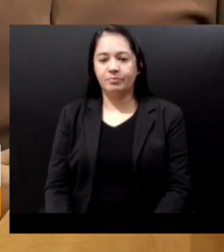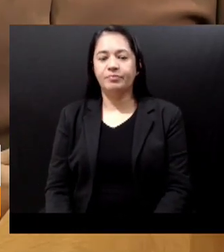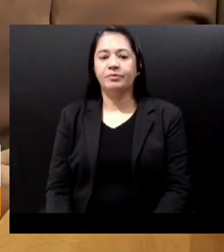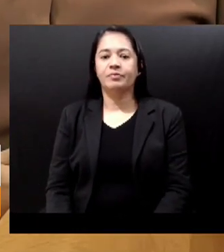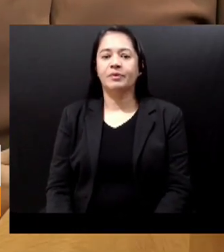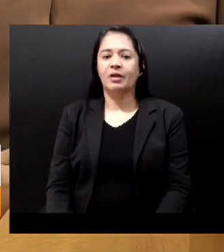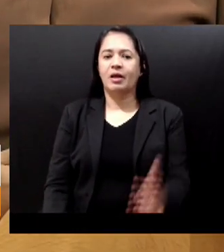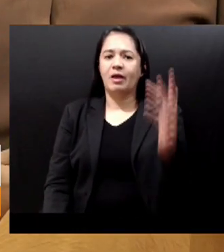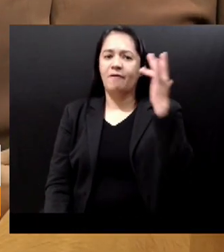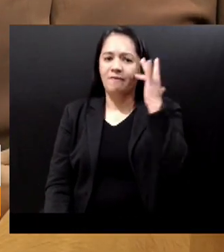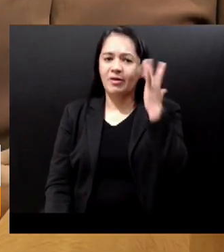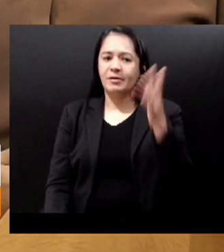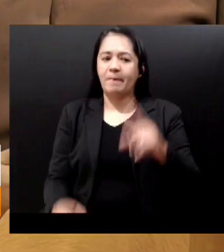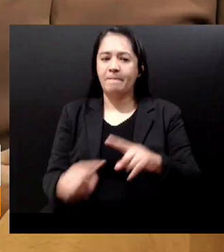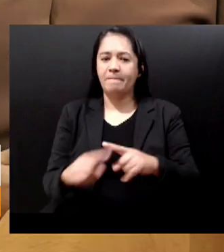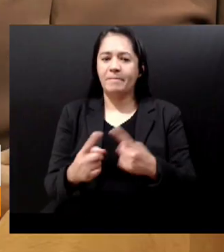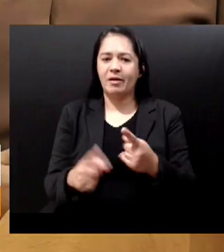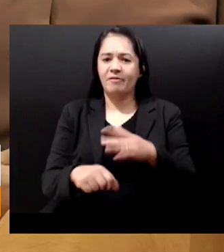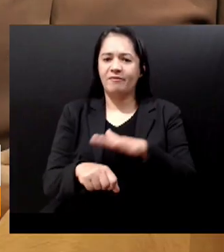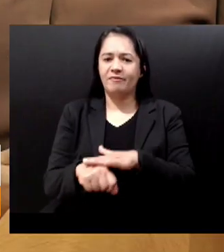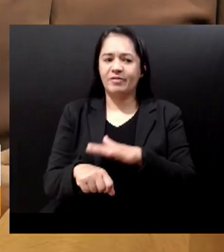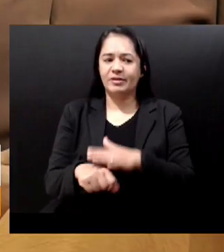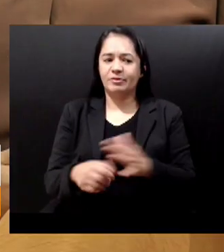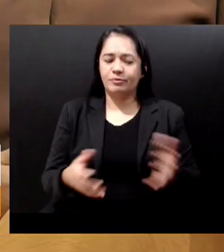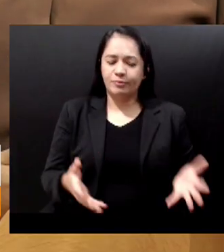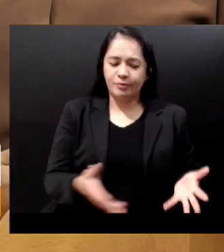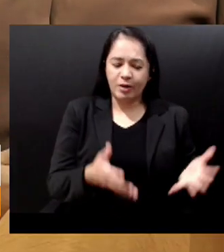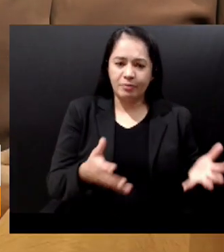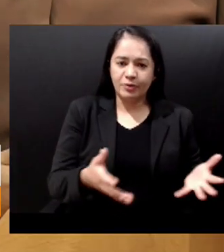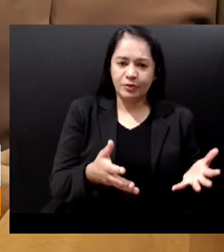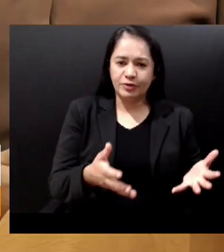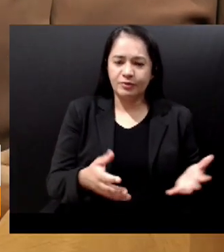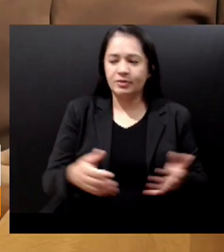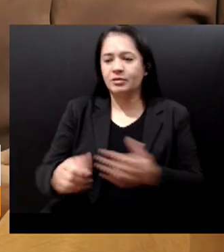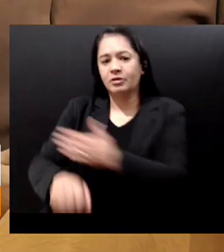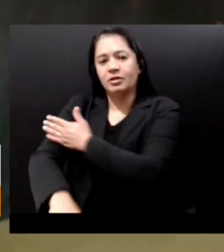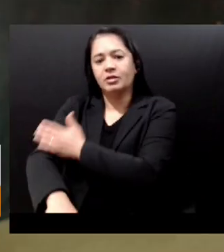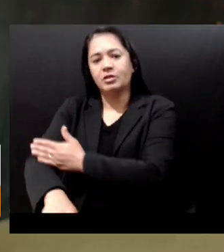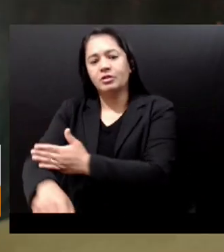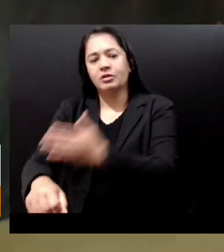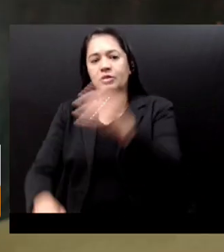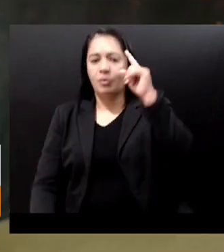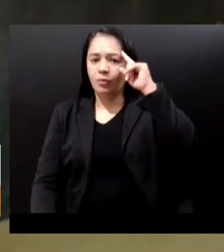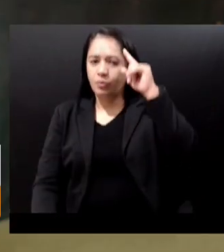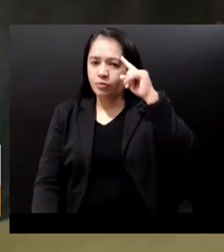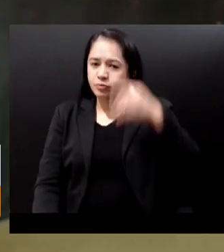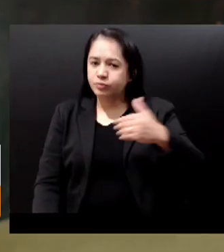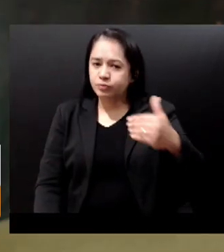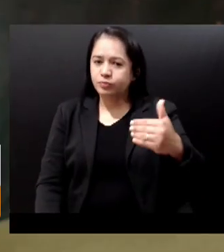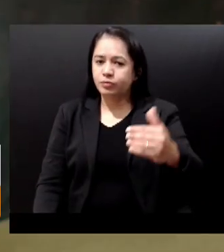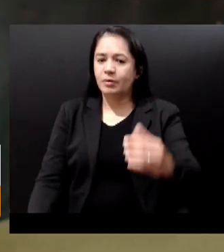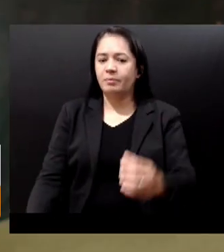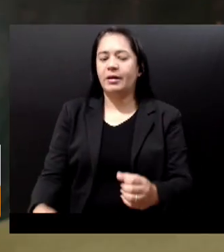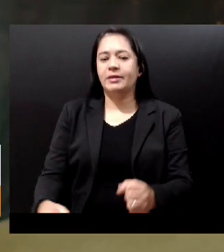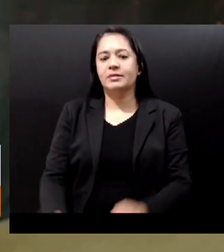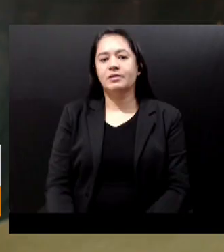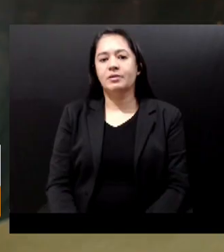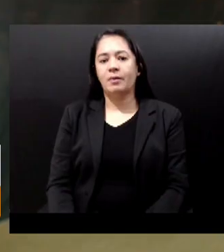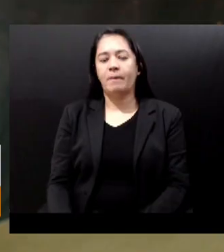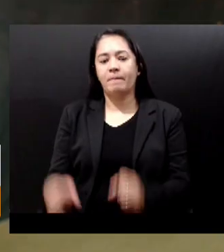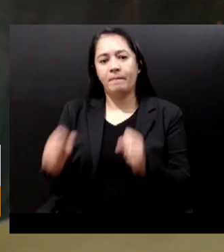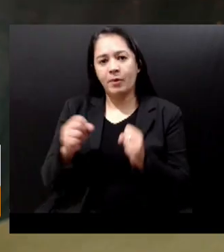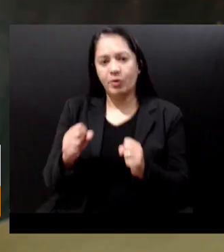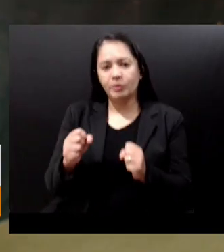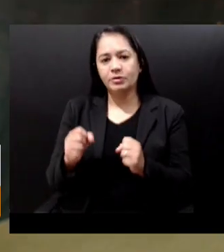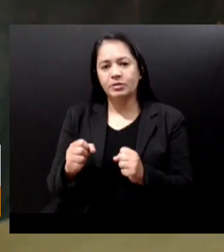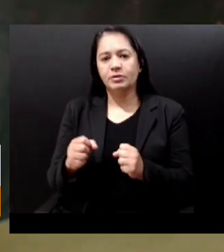É. a motivação e a disciplina no dia a dia, às vezes, pode ser sim algo que nos demanda